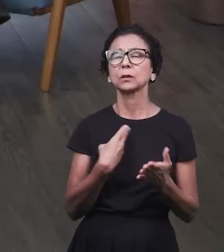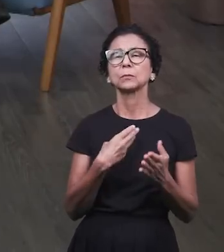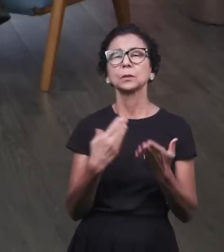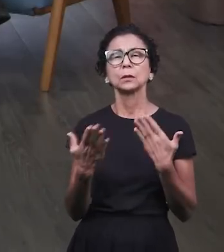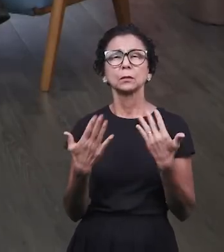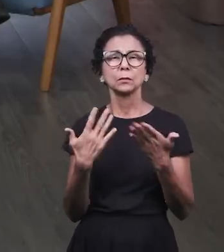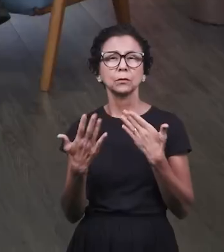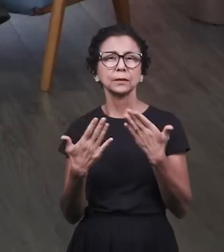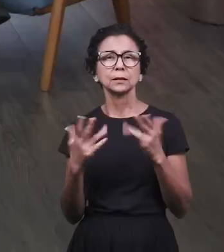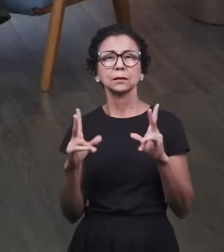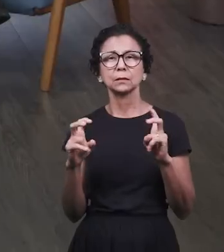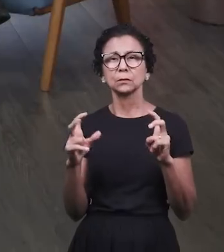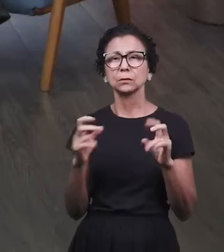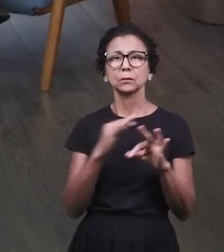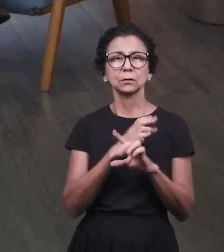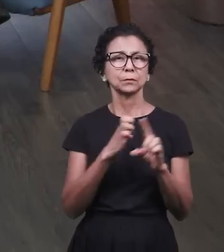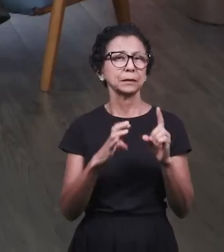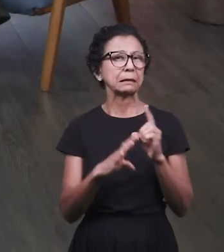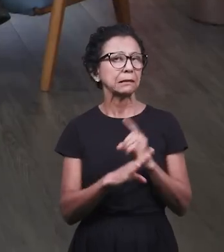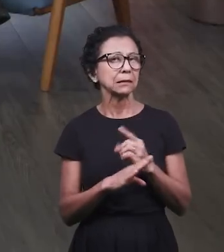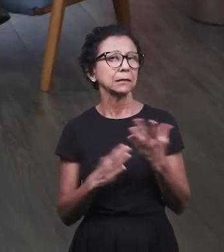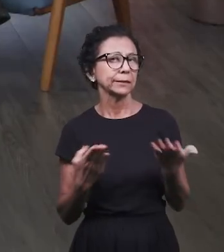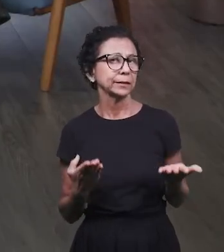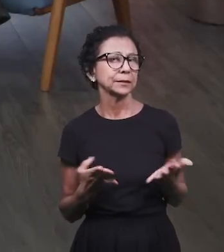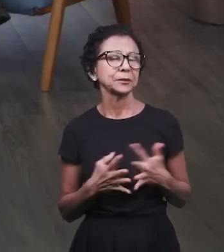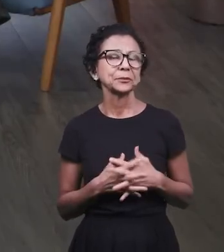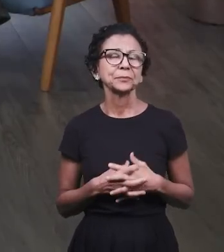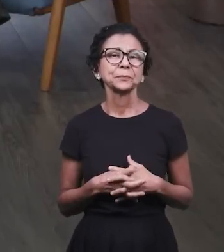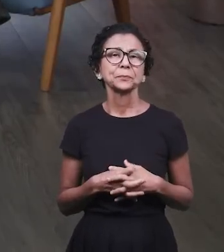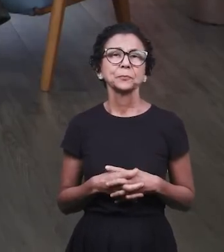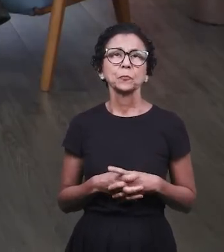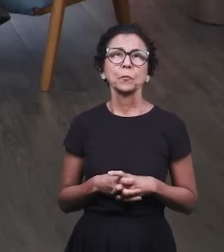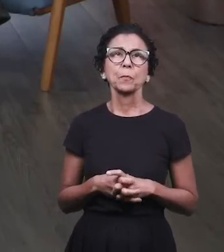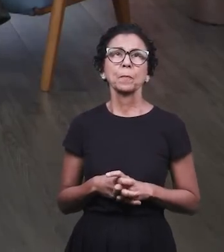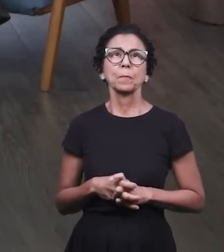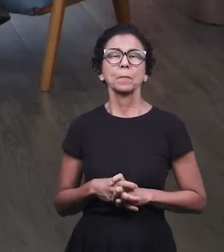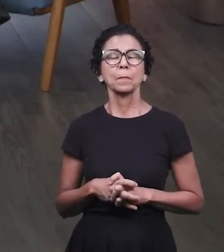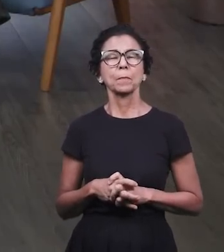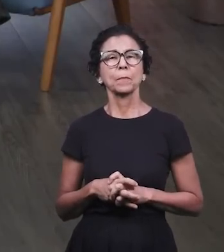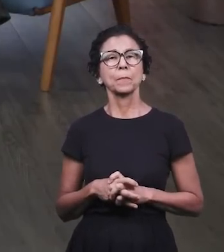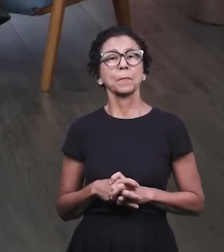dos aspectos, e a gente recebe a E não bênção. tem, né, Josias, assim,